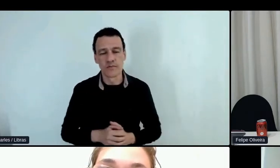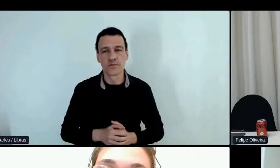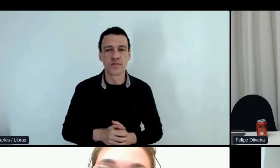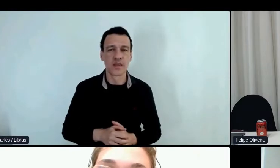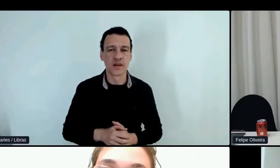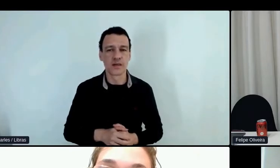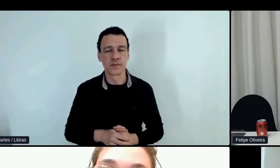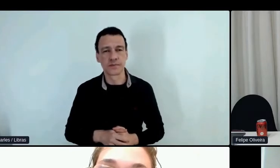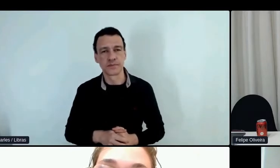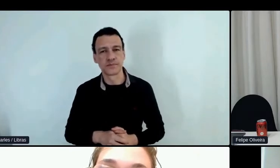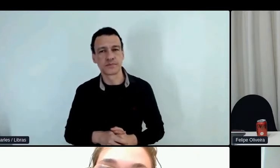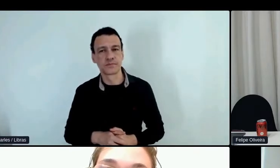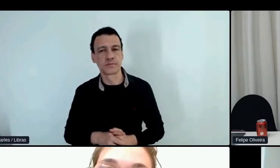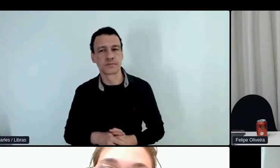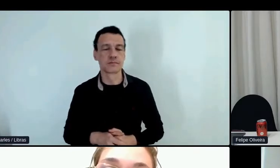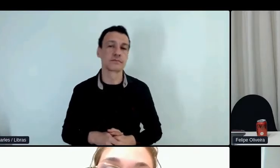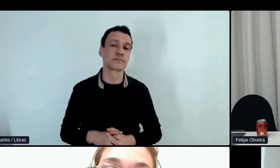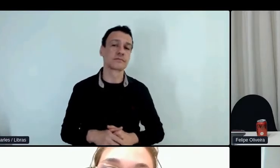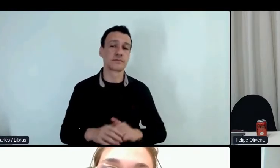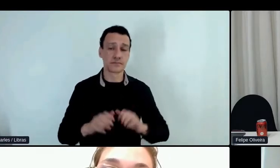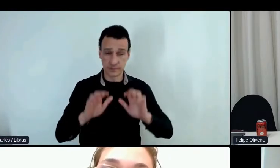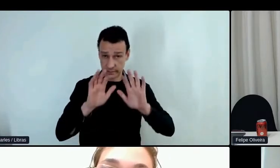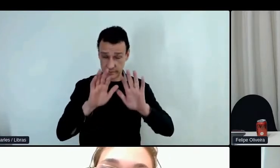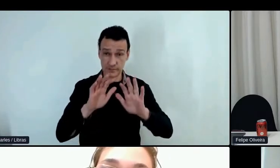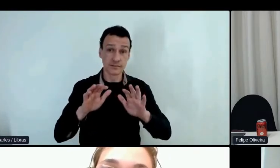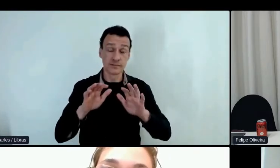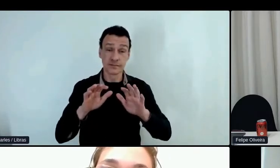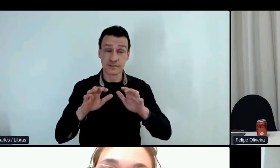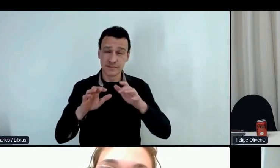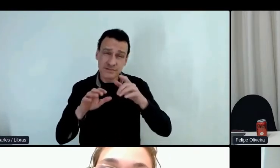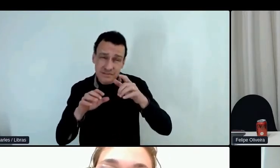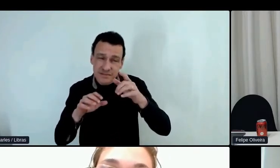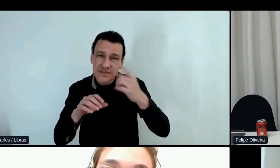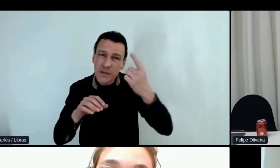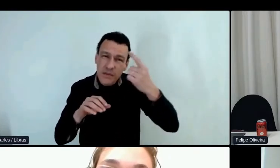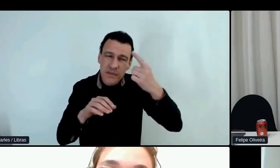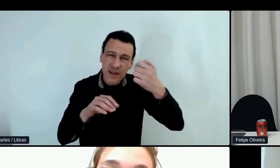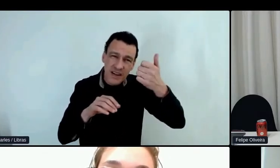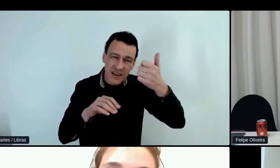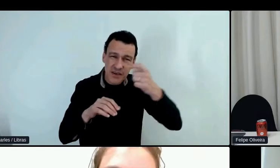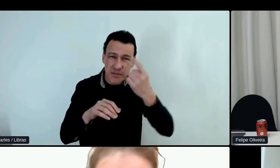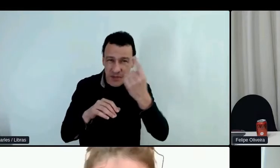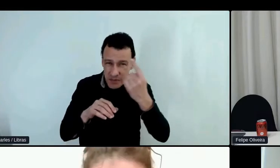pós-graduação, né? Como que o professor ou o líder ele pode influenciar nesse cenário?